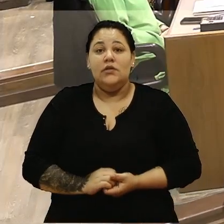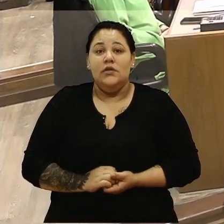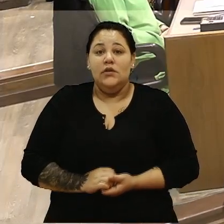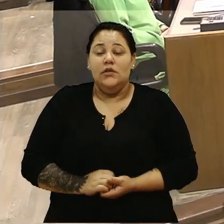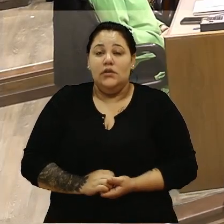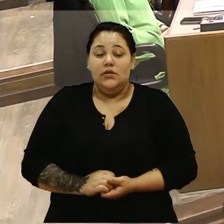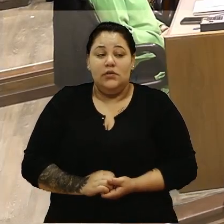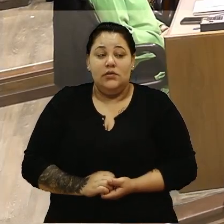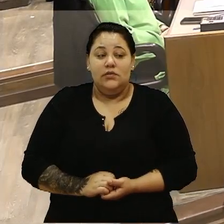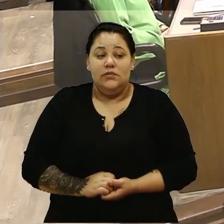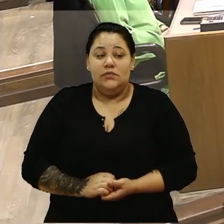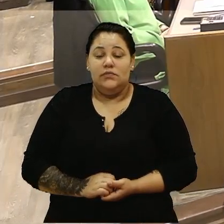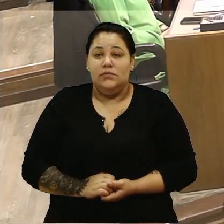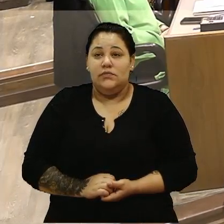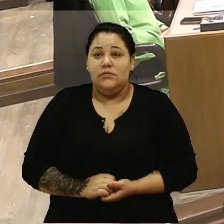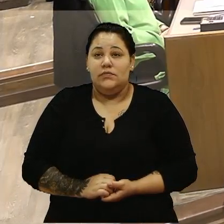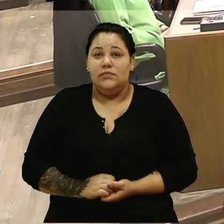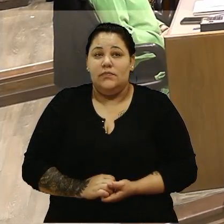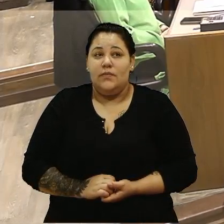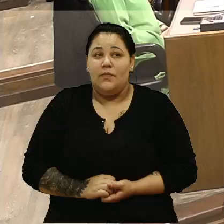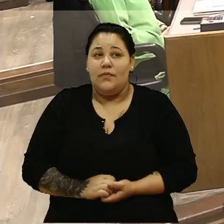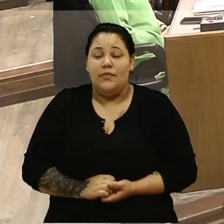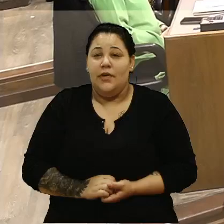Obrigado, senhor presidente.